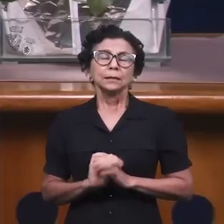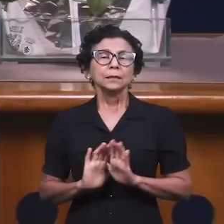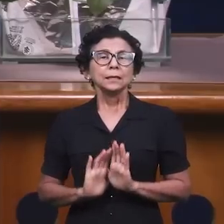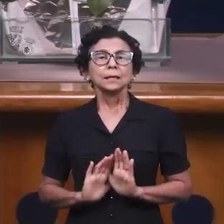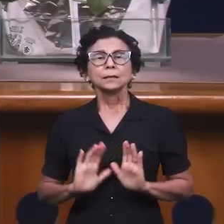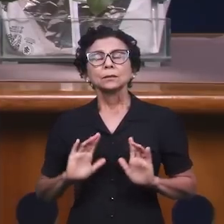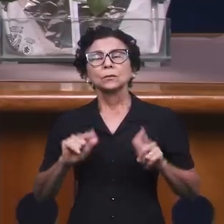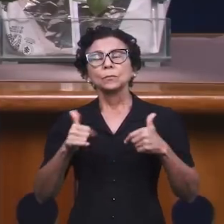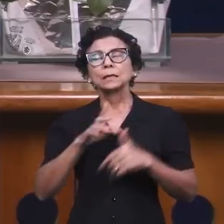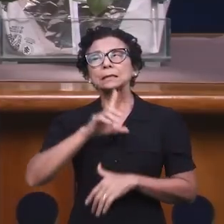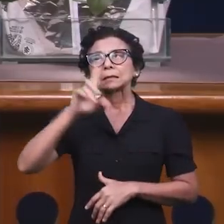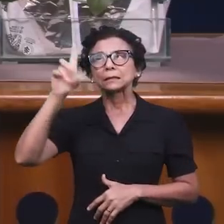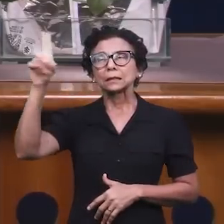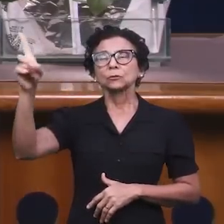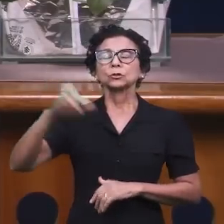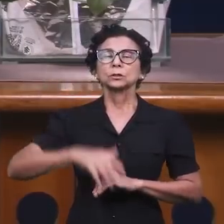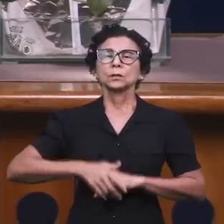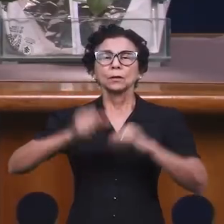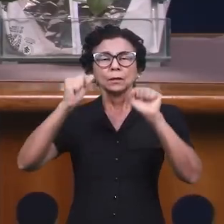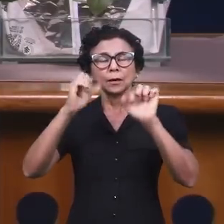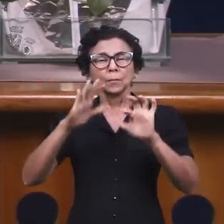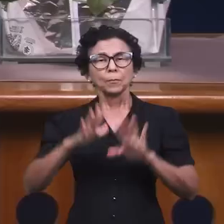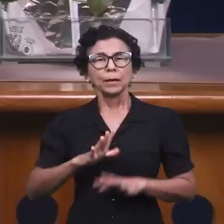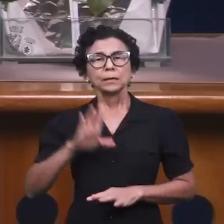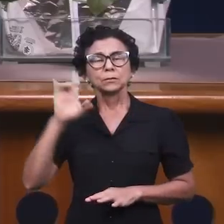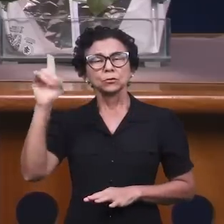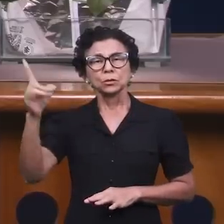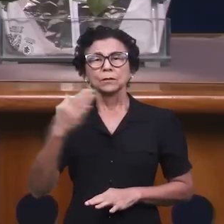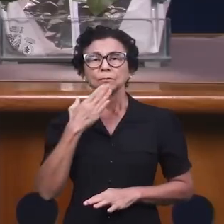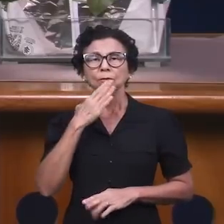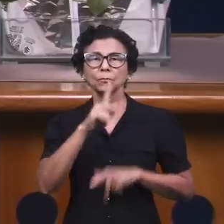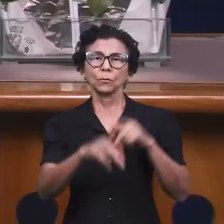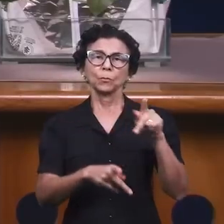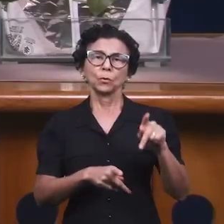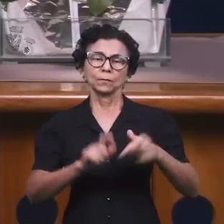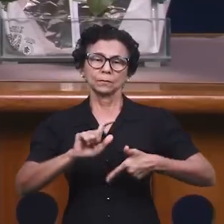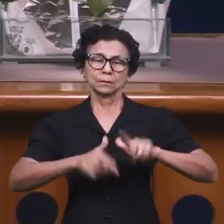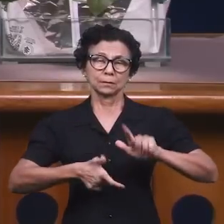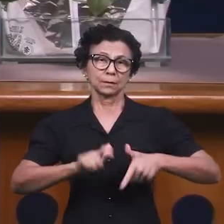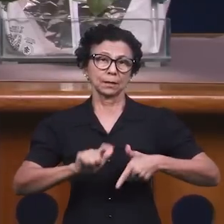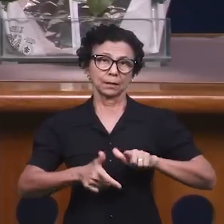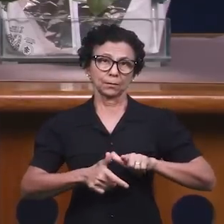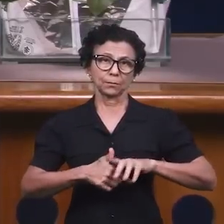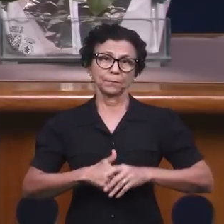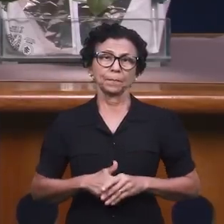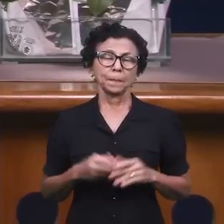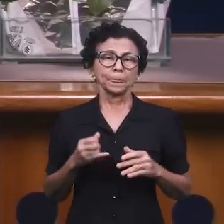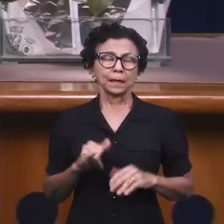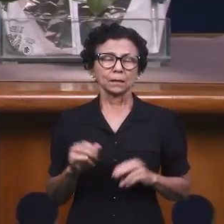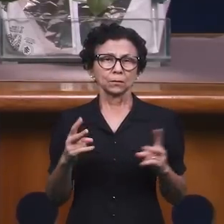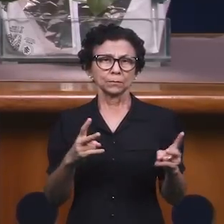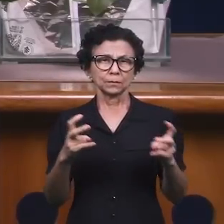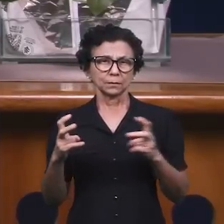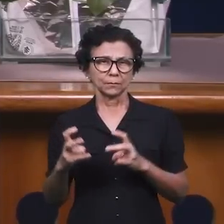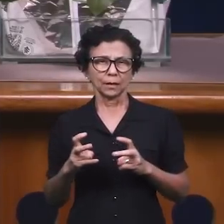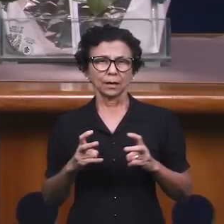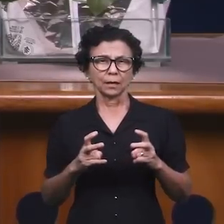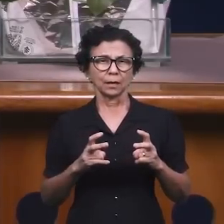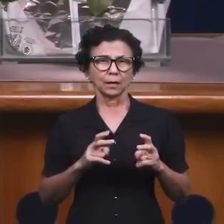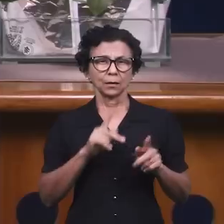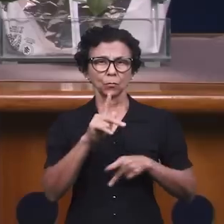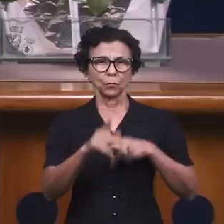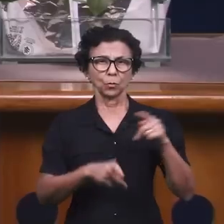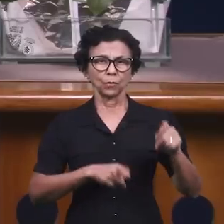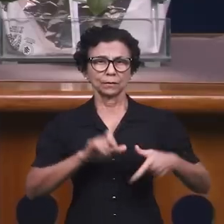de Deus, dos benefícios de Deus para o seu povo. E se nós observarmos na vida de Israel, nós vamos ver